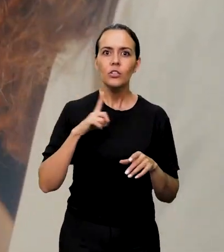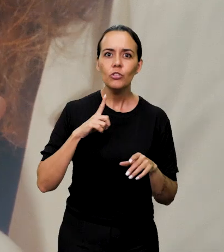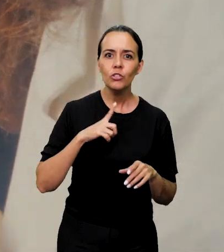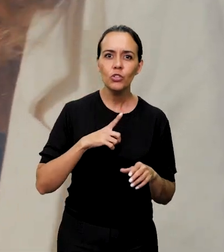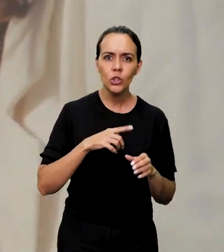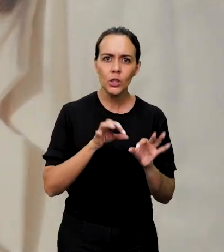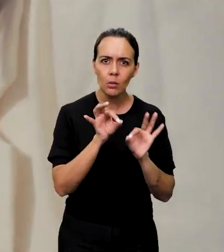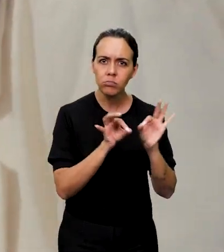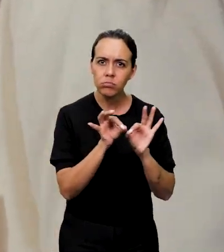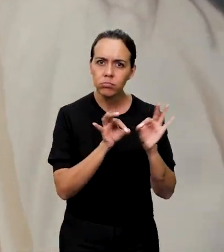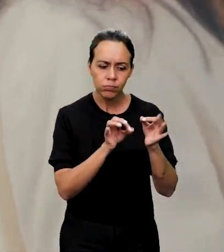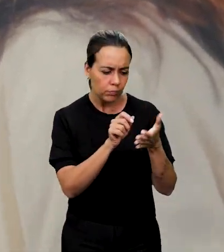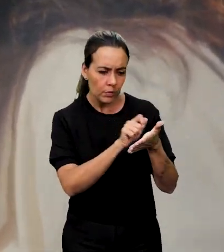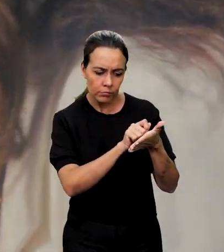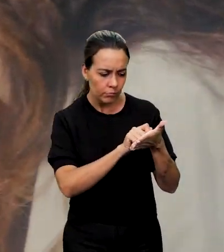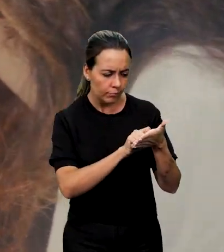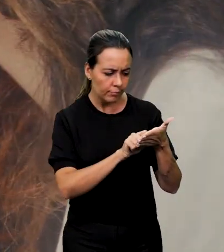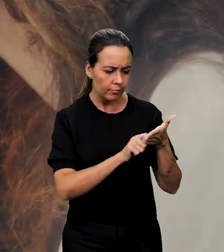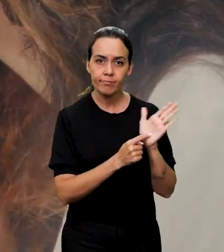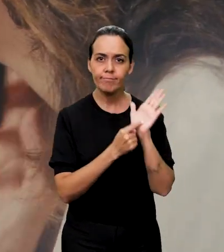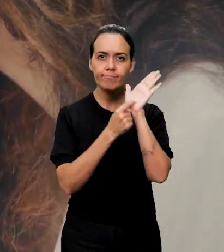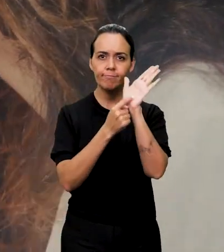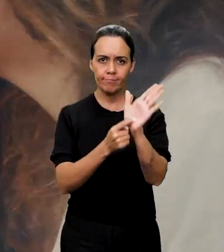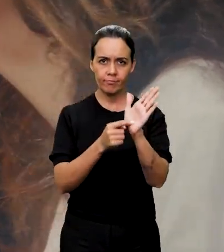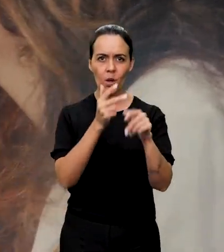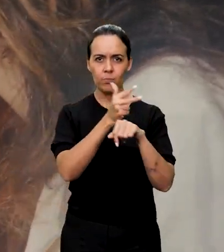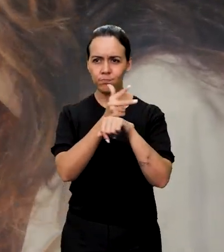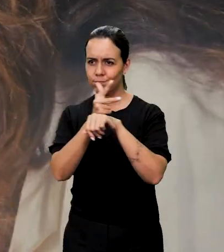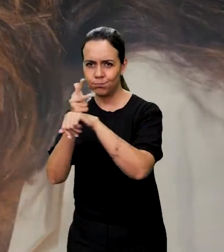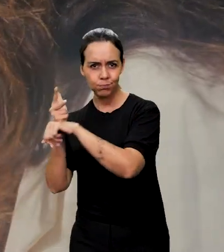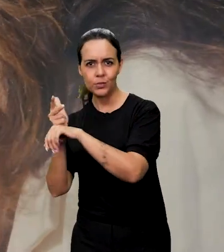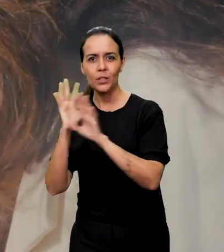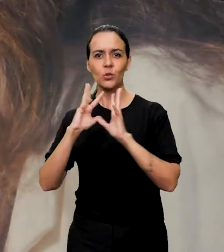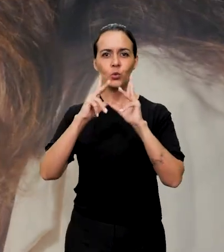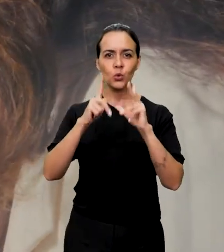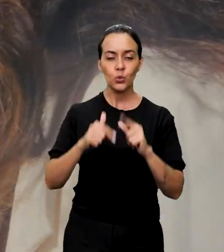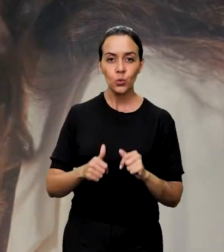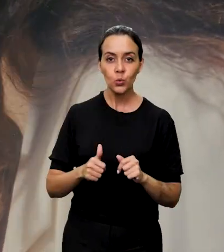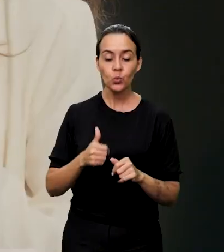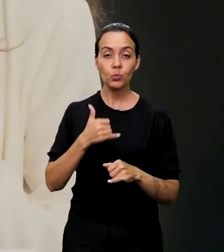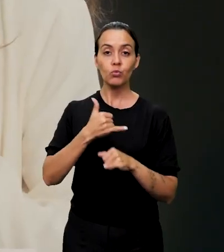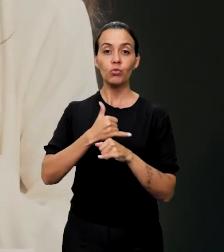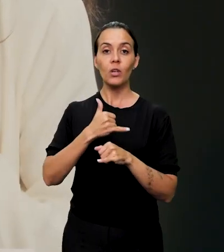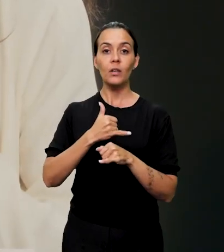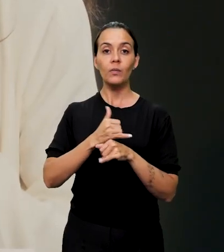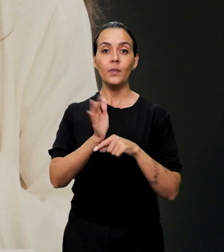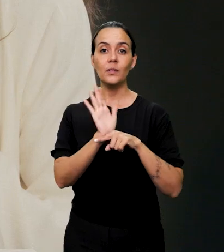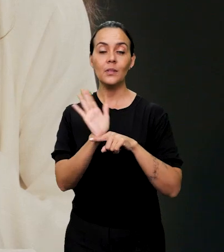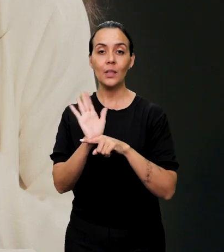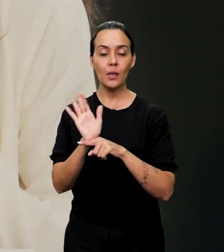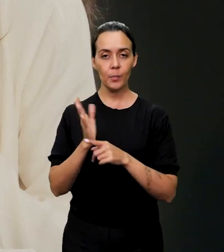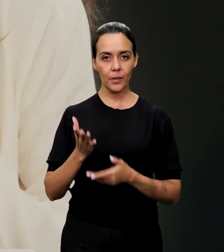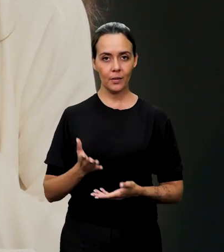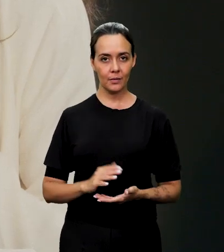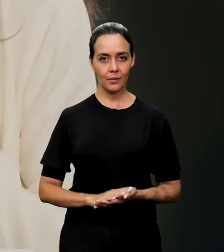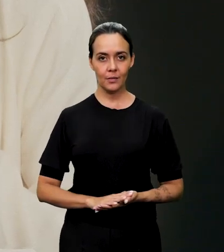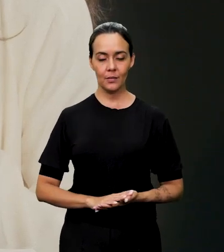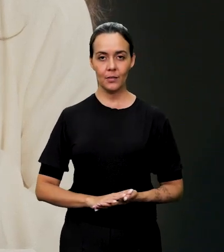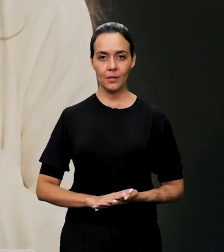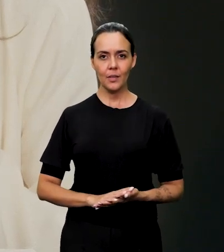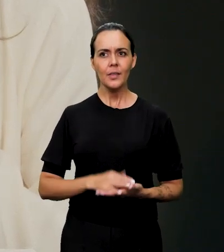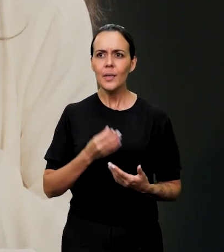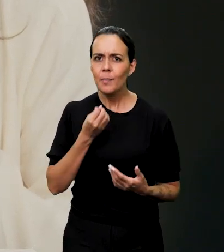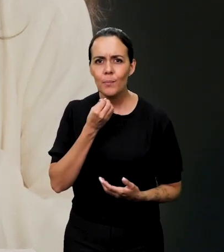roteiristas, diretoras de arte, montadoras, muitas mulheres montadoras, mas, sobretudo, roteiristas e diretoras. E é